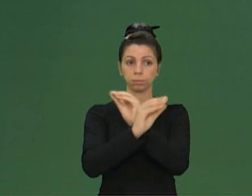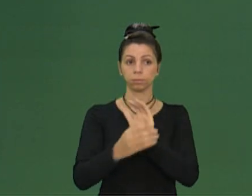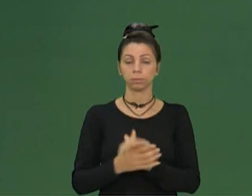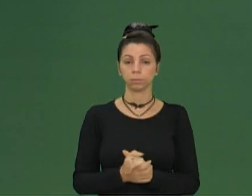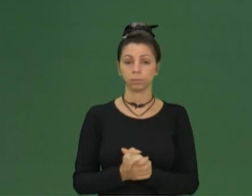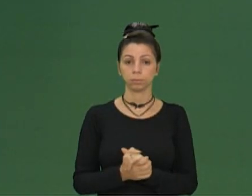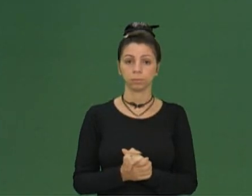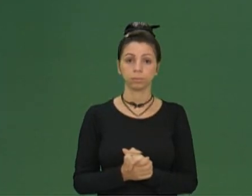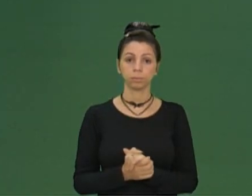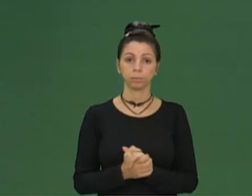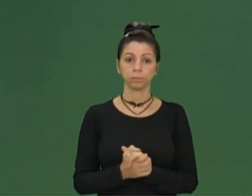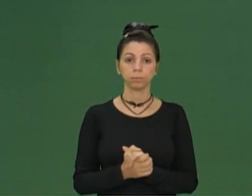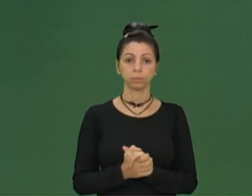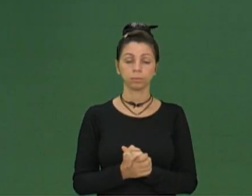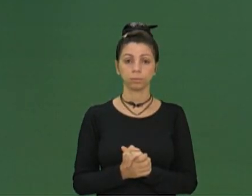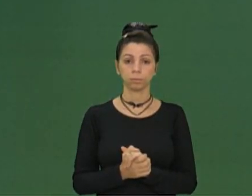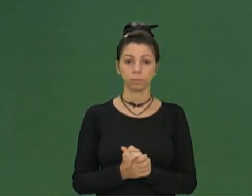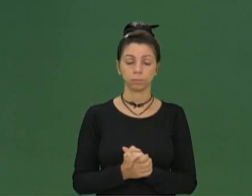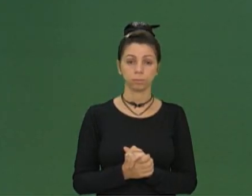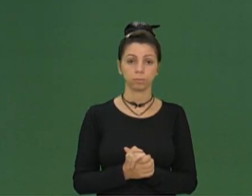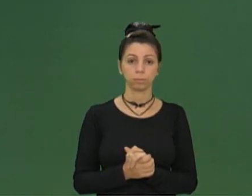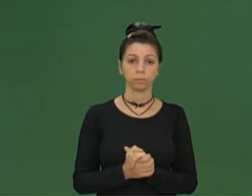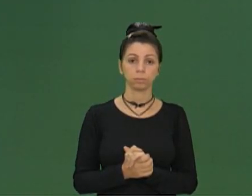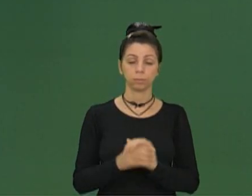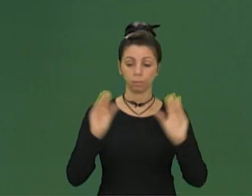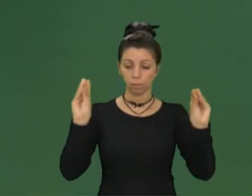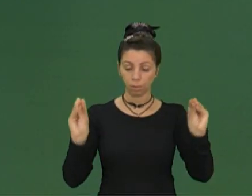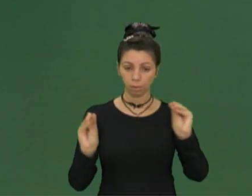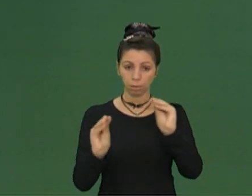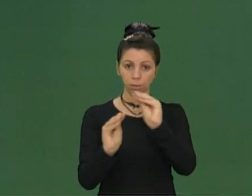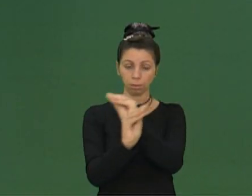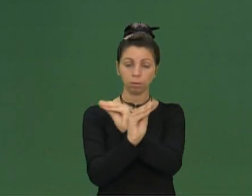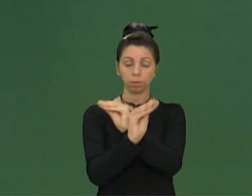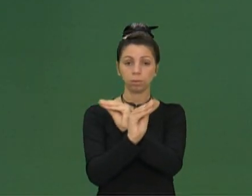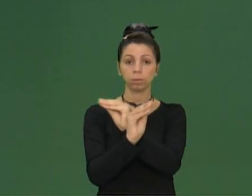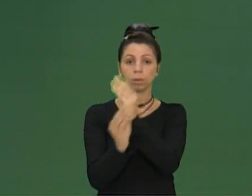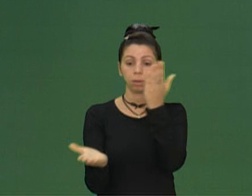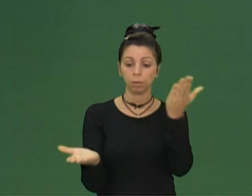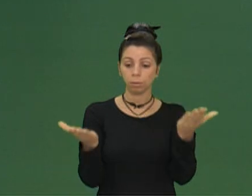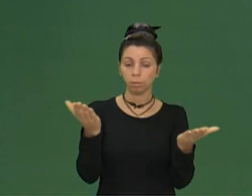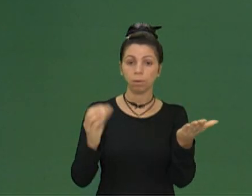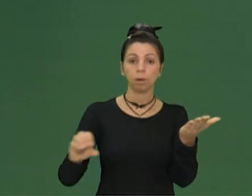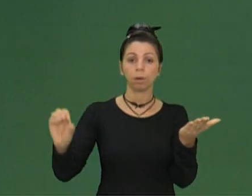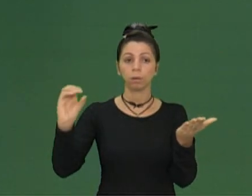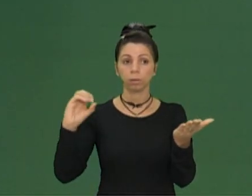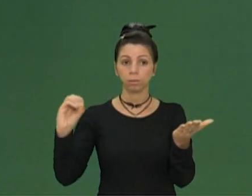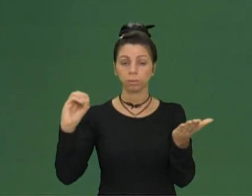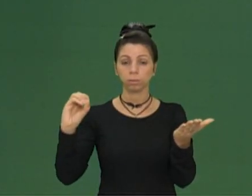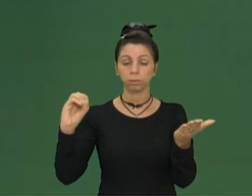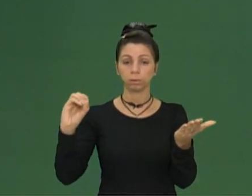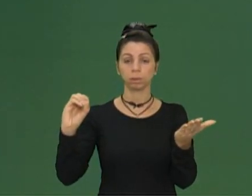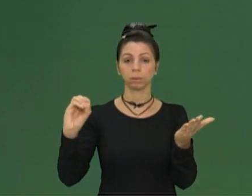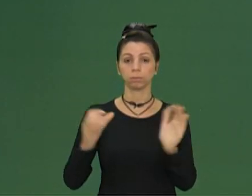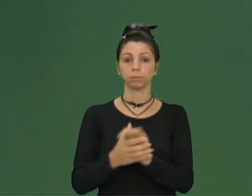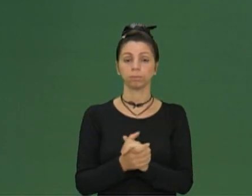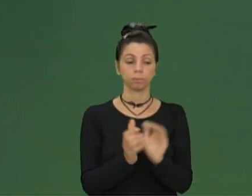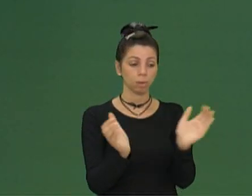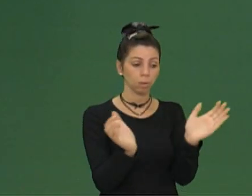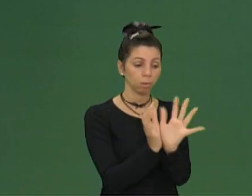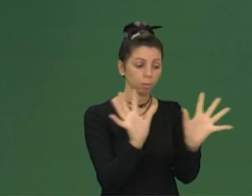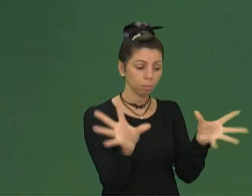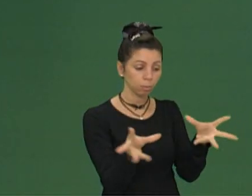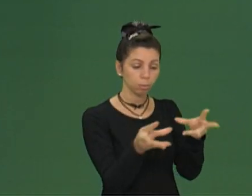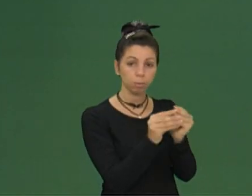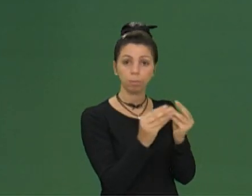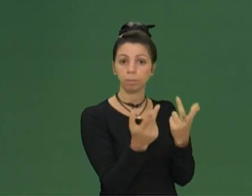mais 2 para o primeiro também, que passa a ser menos 2. Igualei a zero e juntei os termos semelhantes. Menos x quadrado